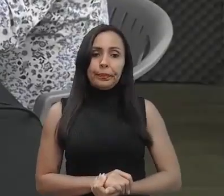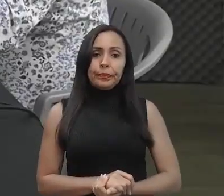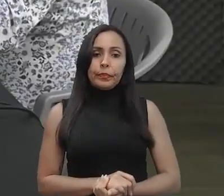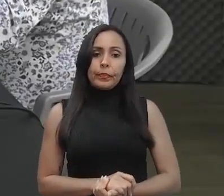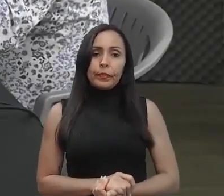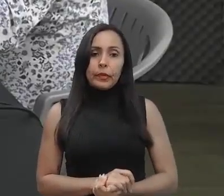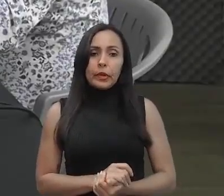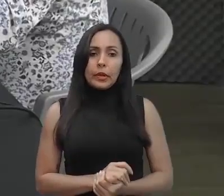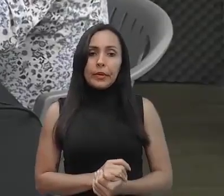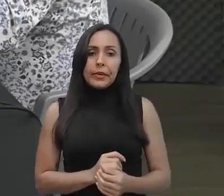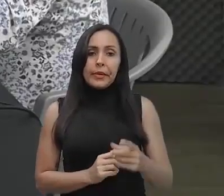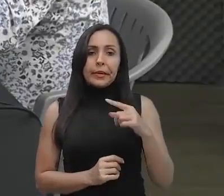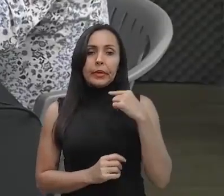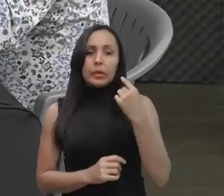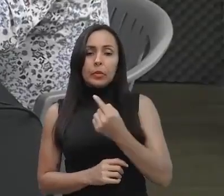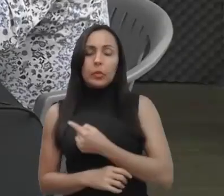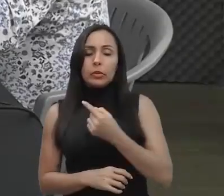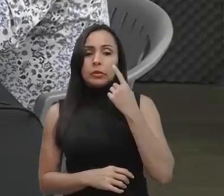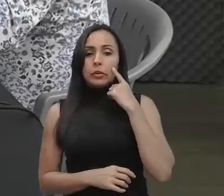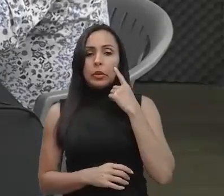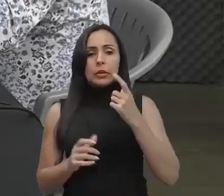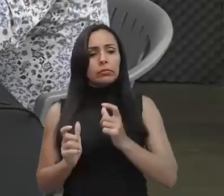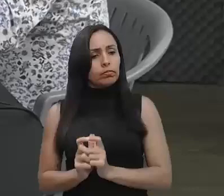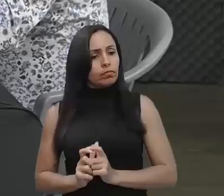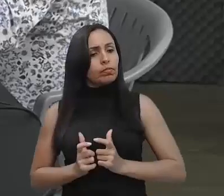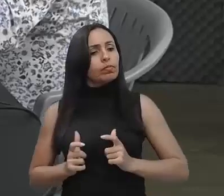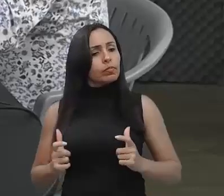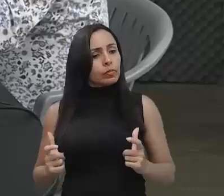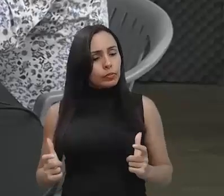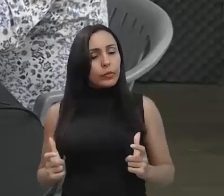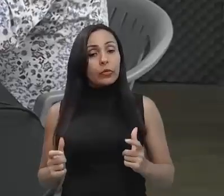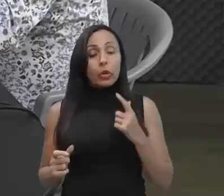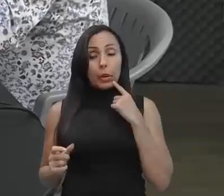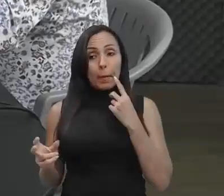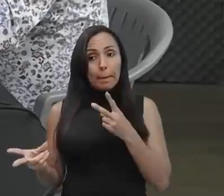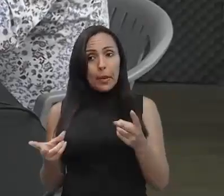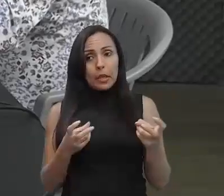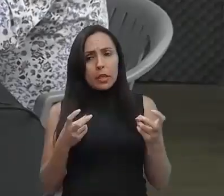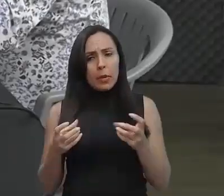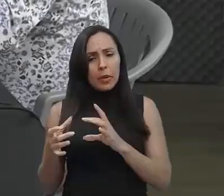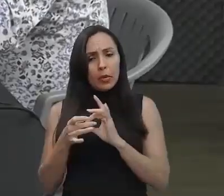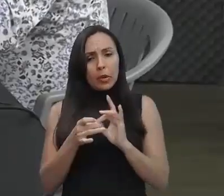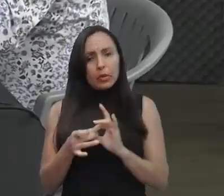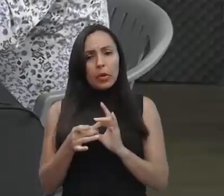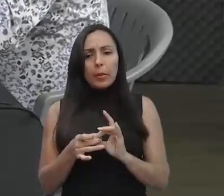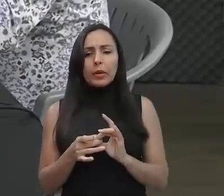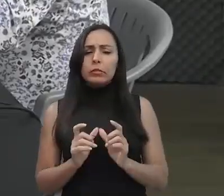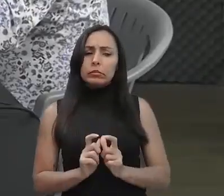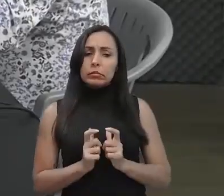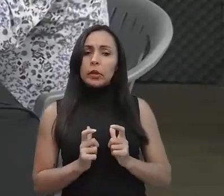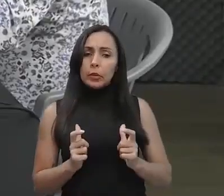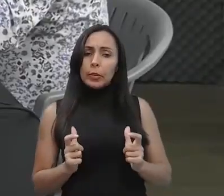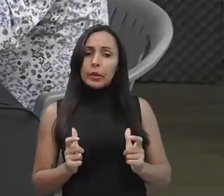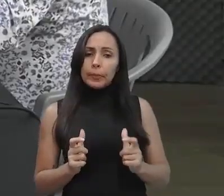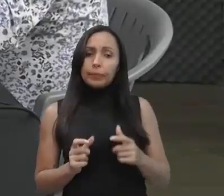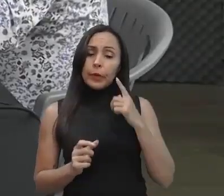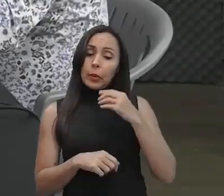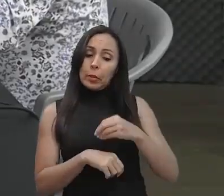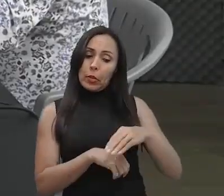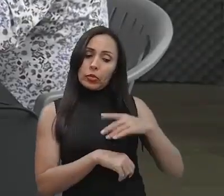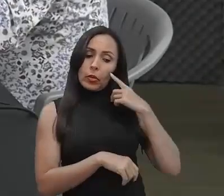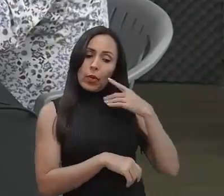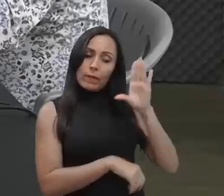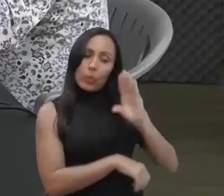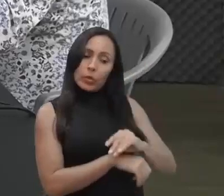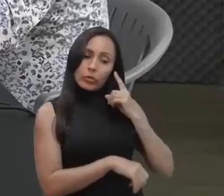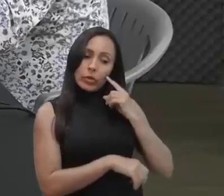produção de whels ela tá aumentando a cada dia porque a gente a gente percebe que o engajamento tá bem maior sabe é maior do que eu postar uma foto sabe a gente percebe que